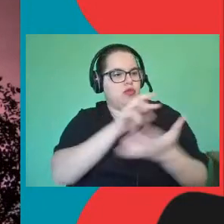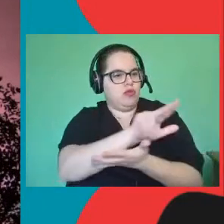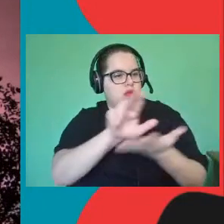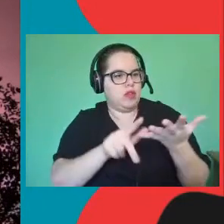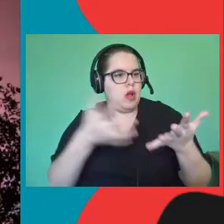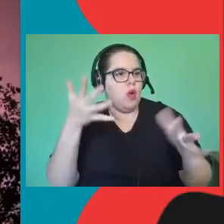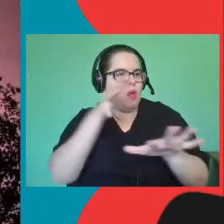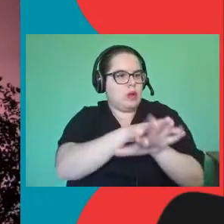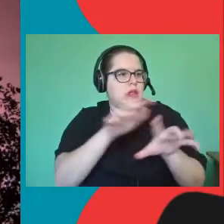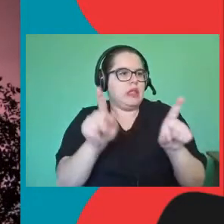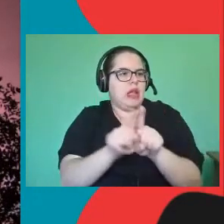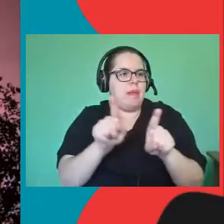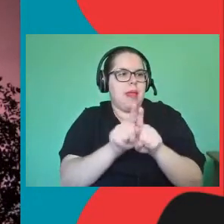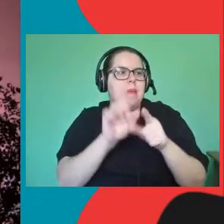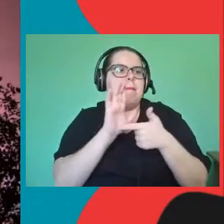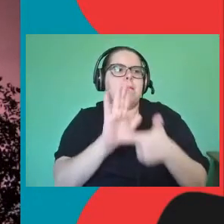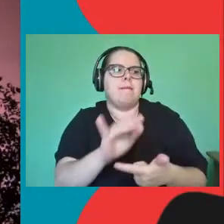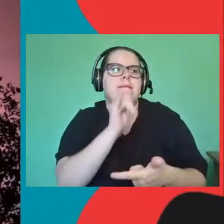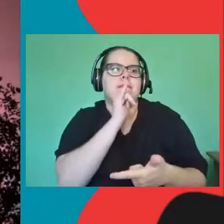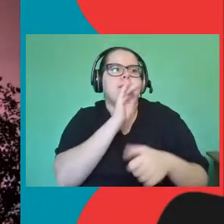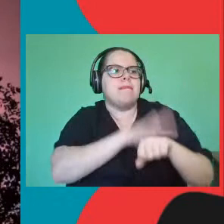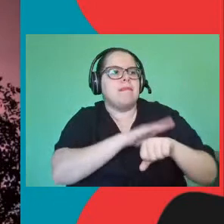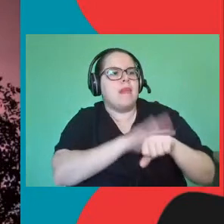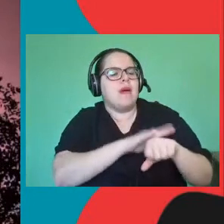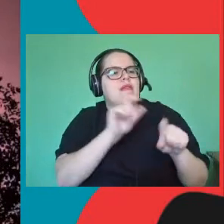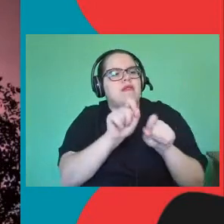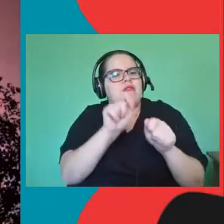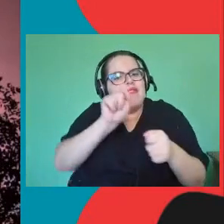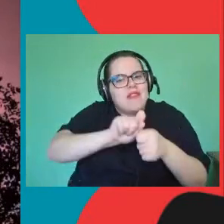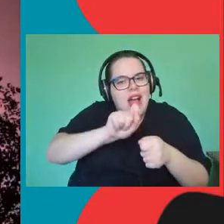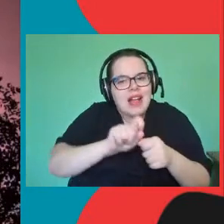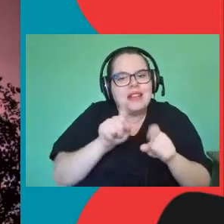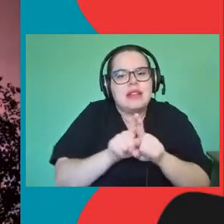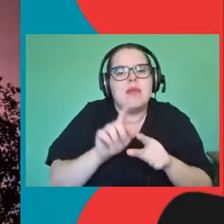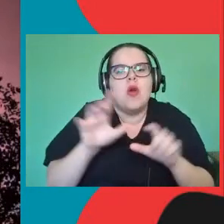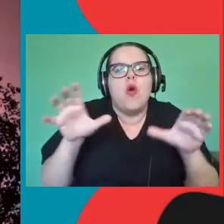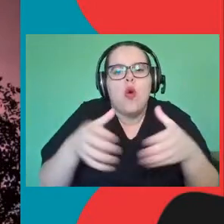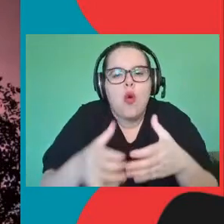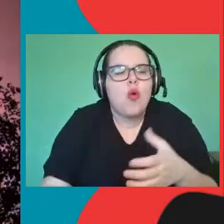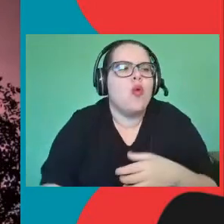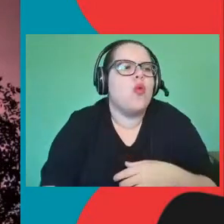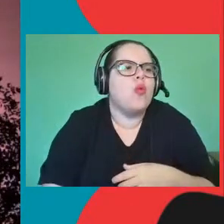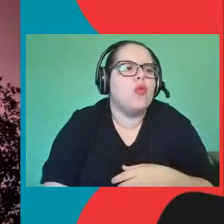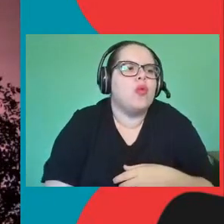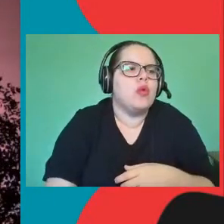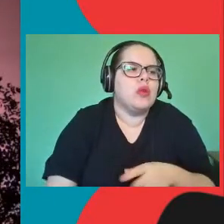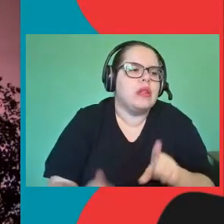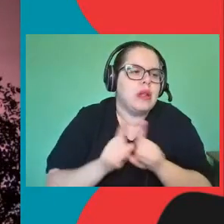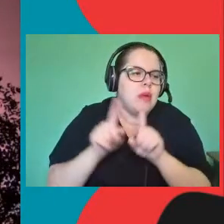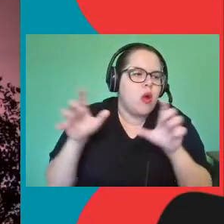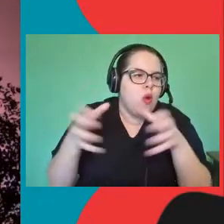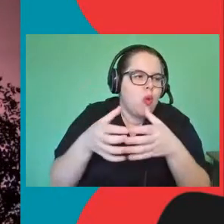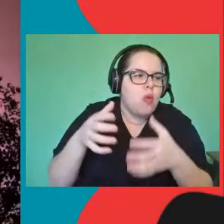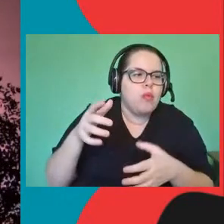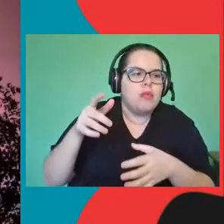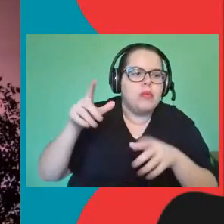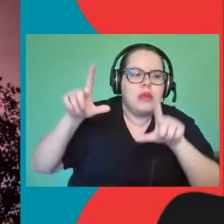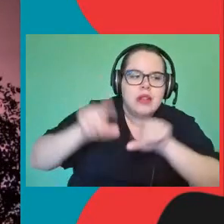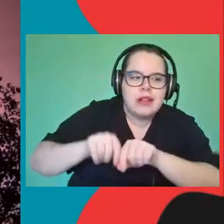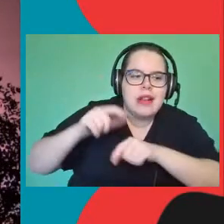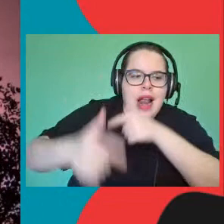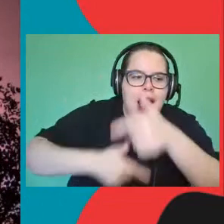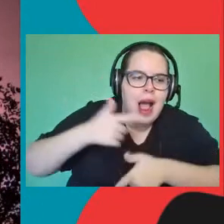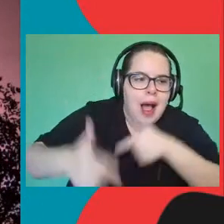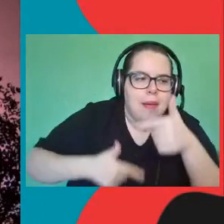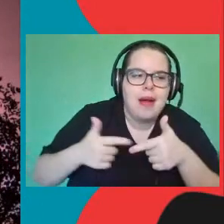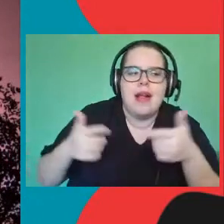são compostos por pessoas que executam iniciativas em nome dos grupos minorizados, né, que trabalham aqui na